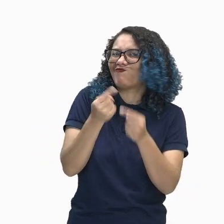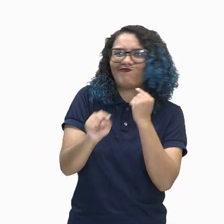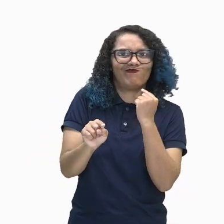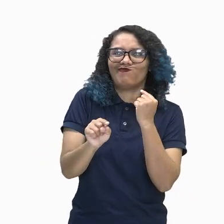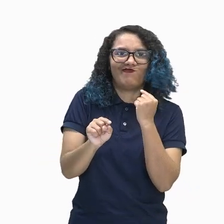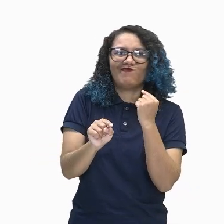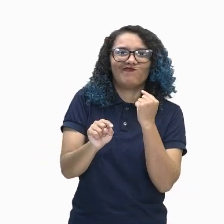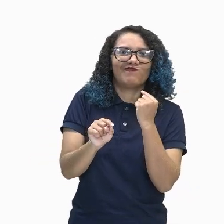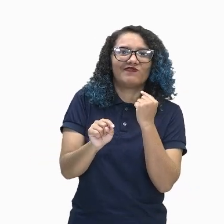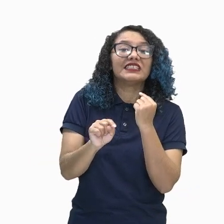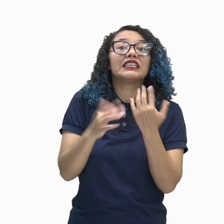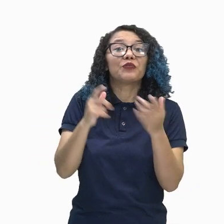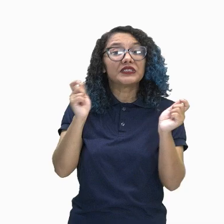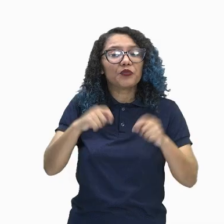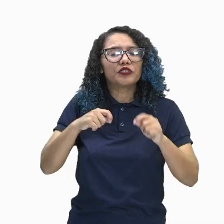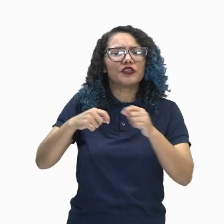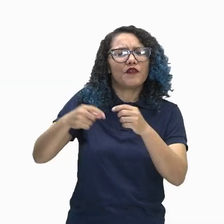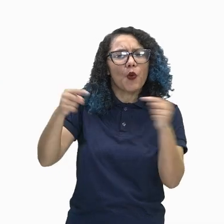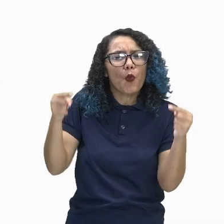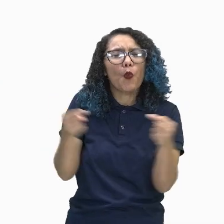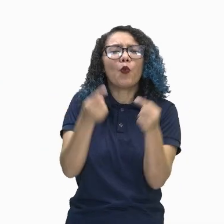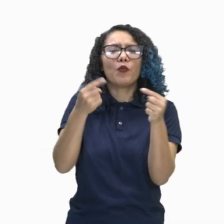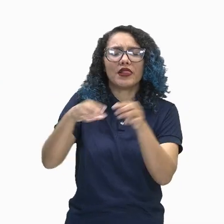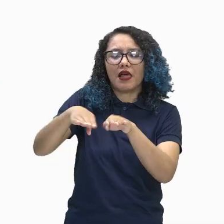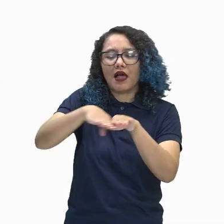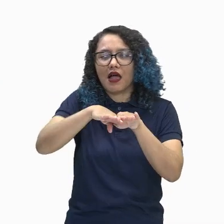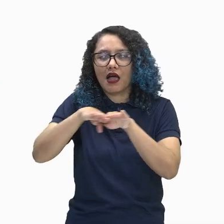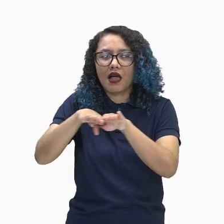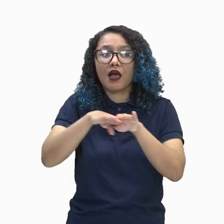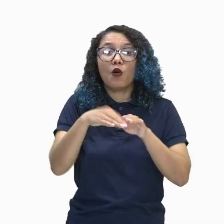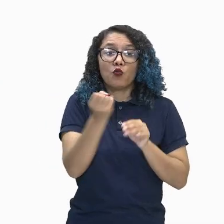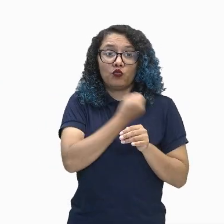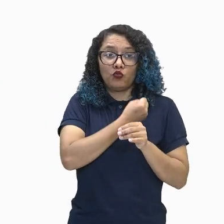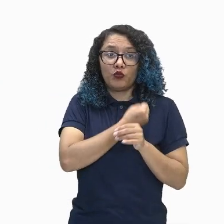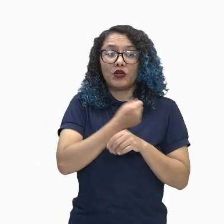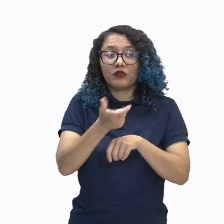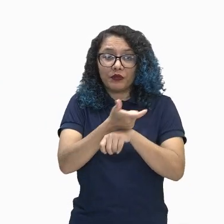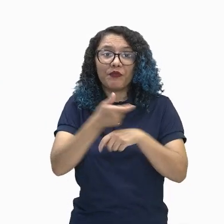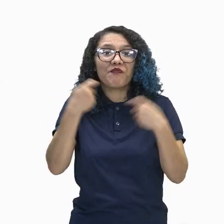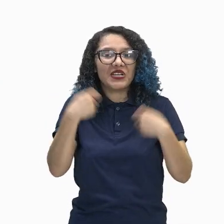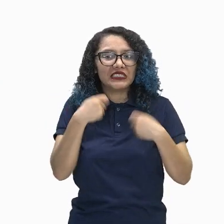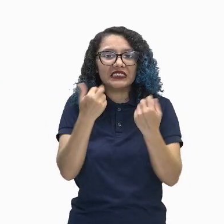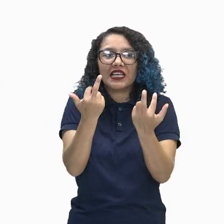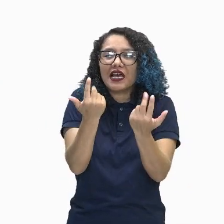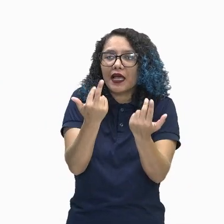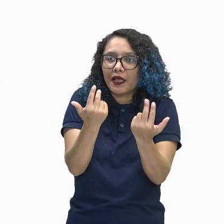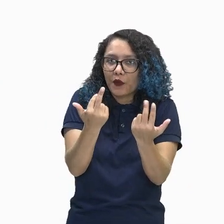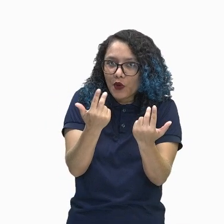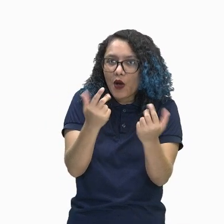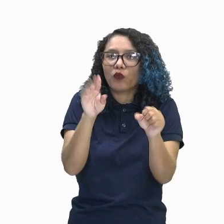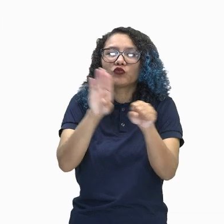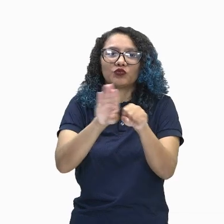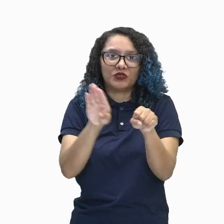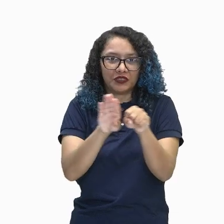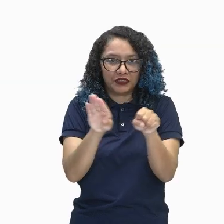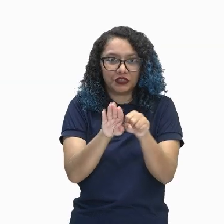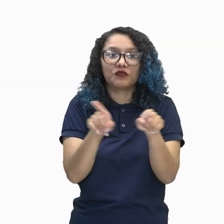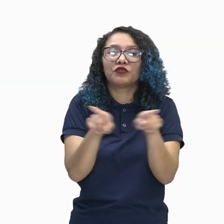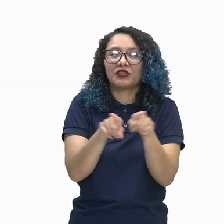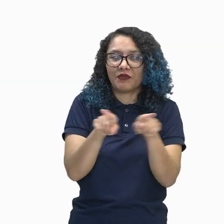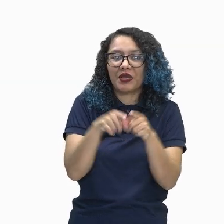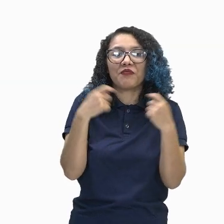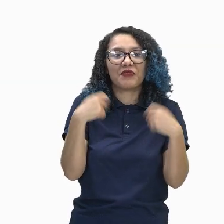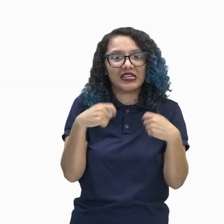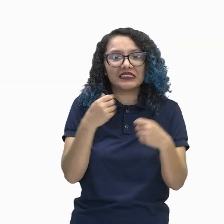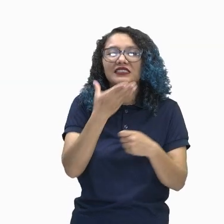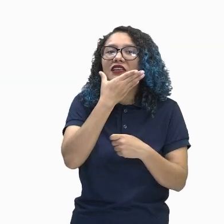concordância. Então, para que haja concordância, o numeral e o adjetivo têm que concordar com o substantivo, no masculino